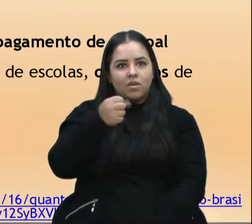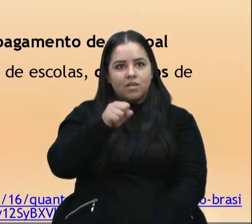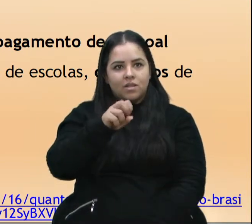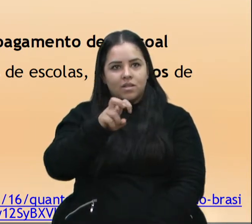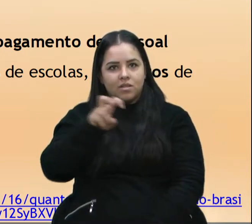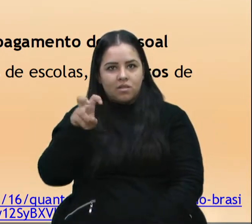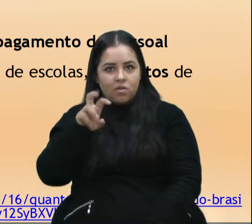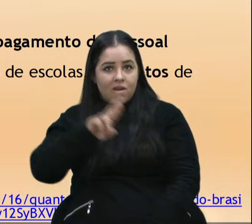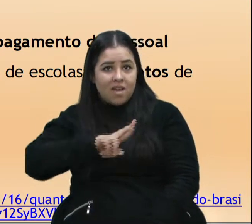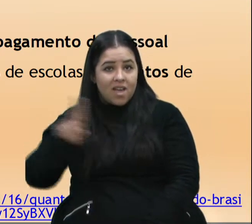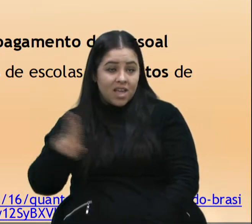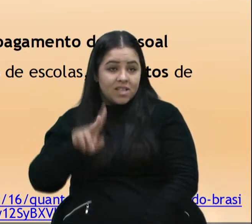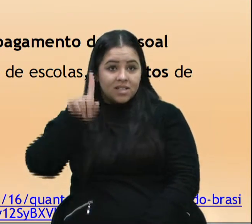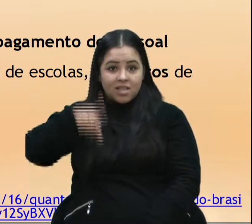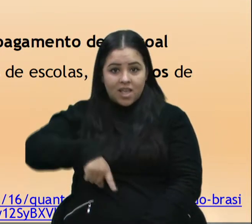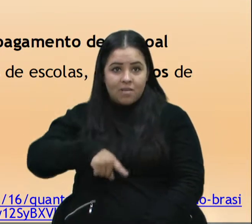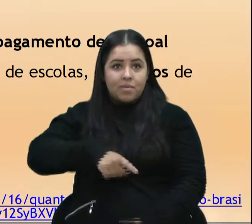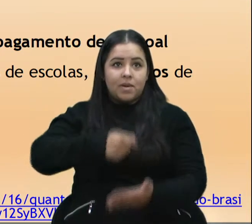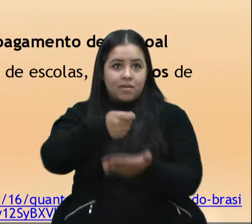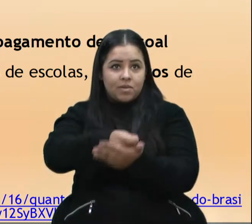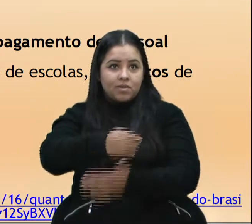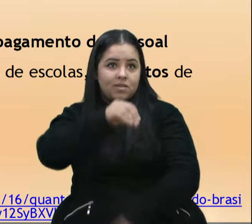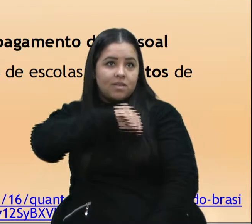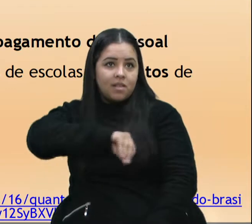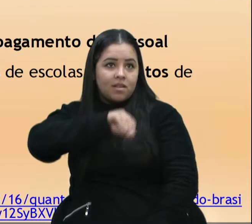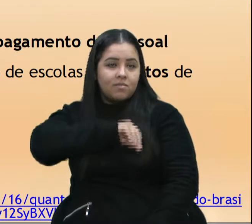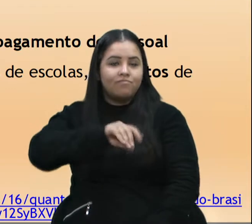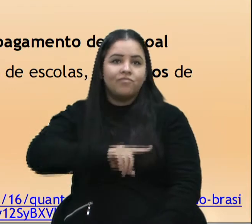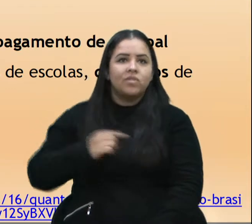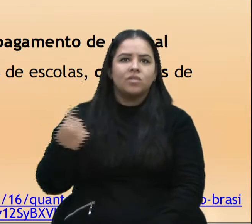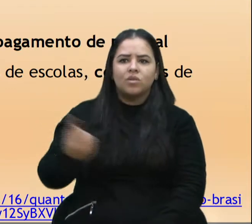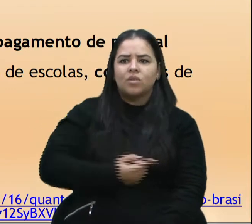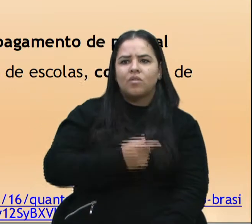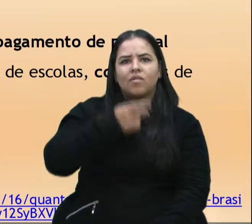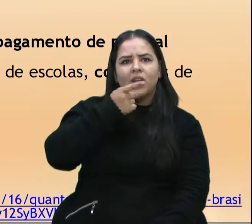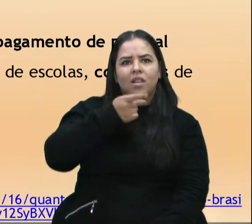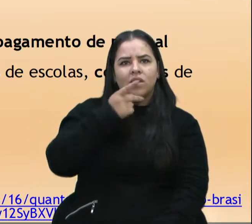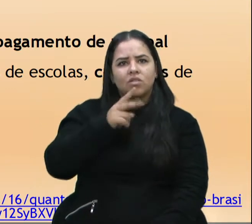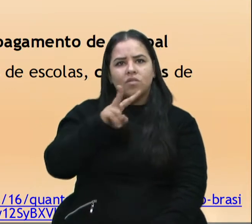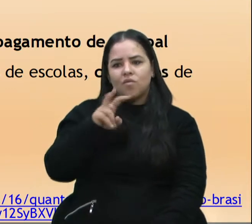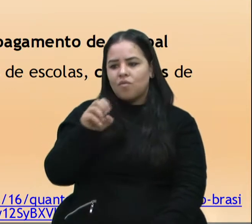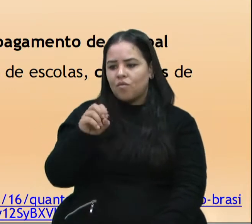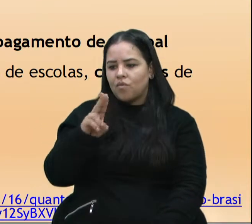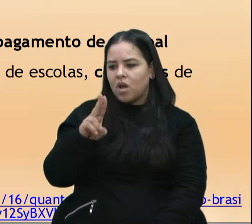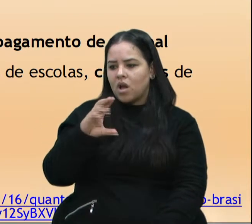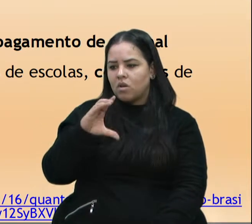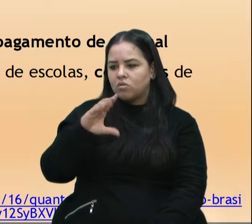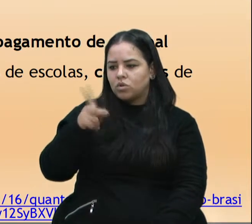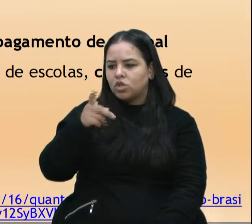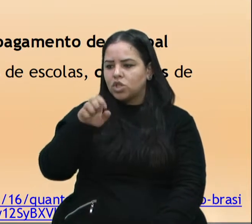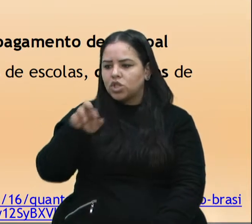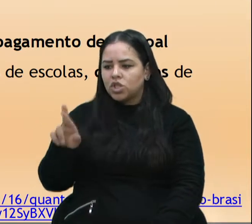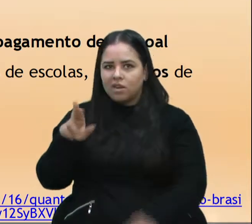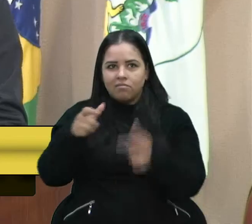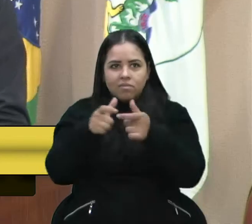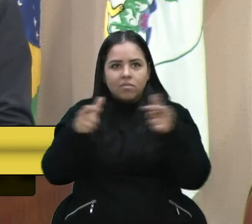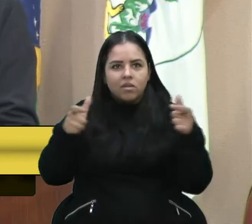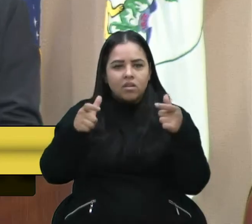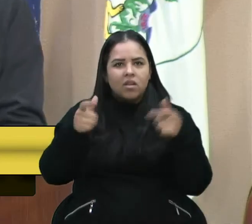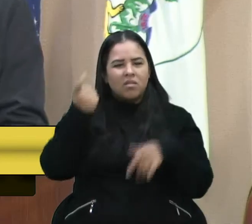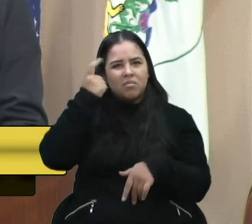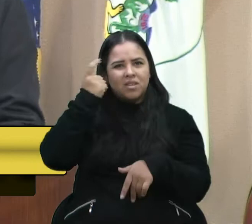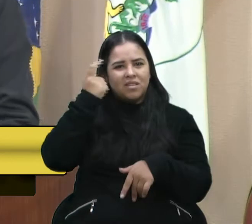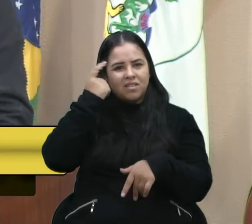mais que envolvem educação. Bom, quando a gente fala de vouchers, automaticamente as pessoas pensam, mas isso aí é uma